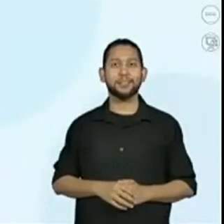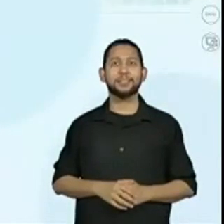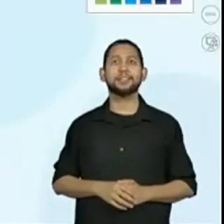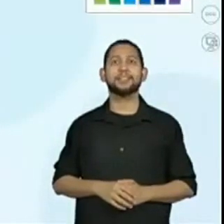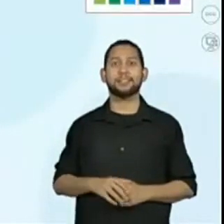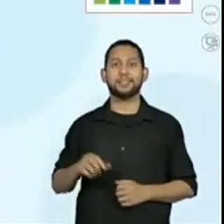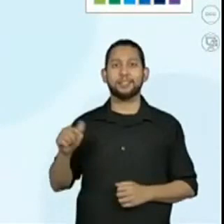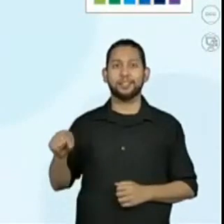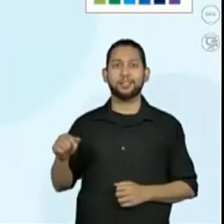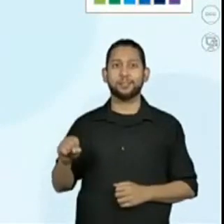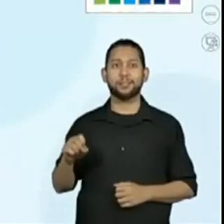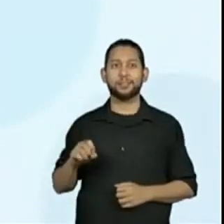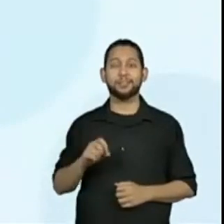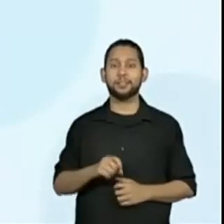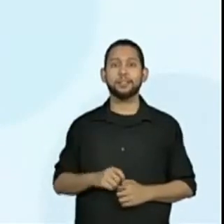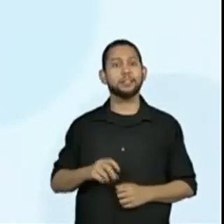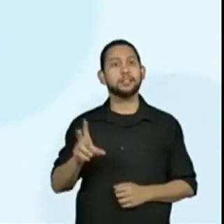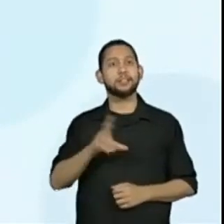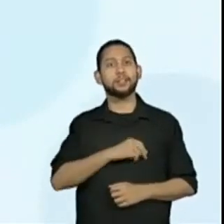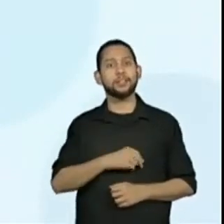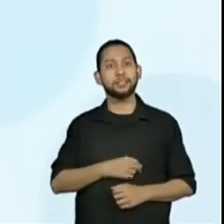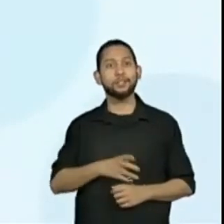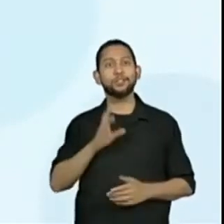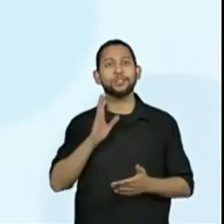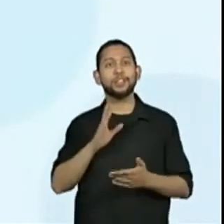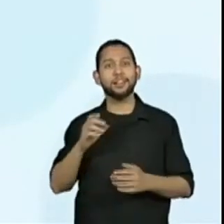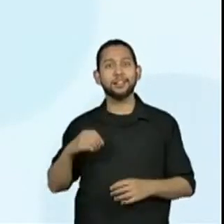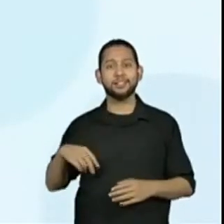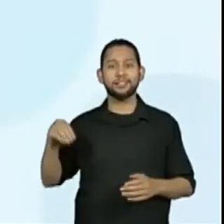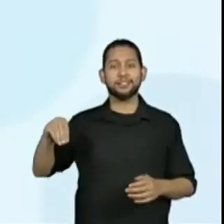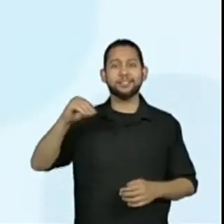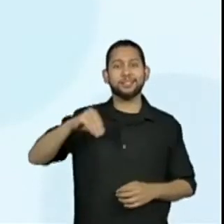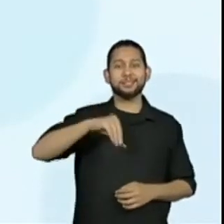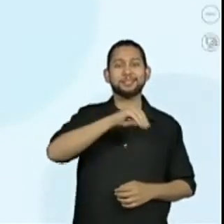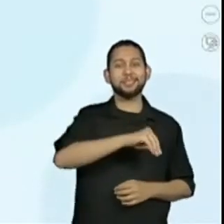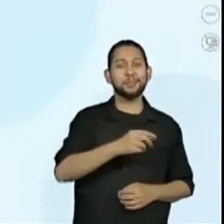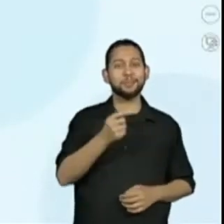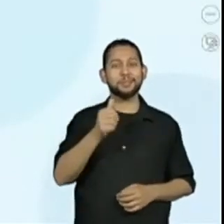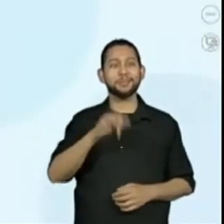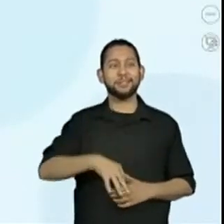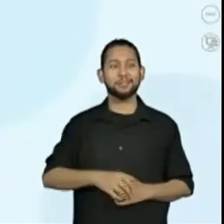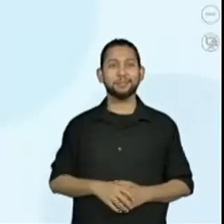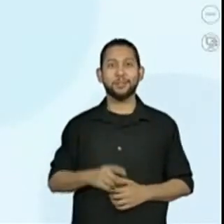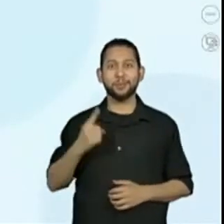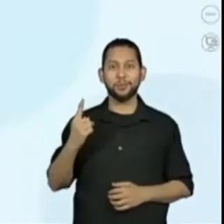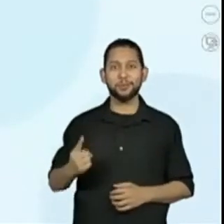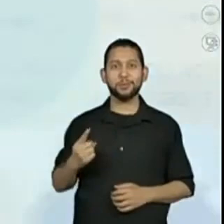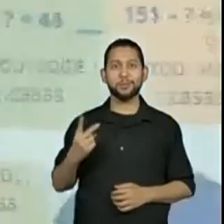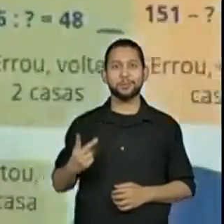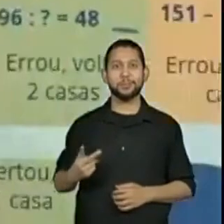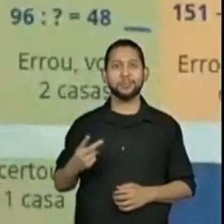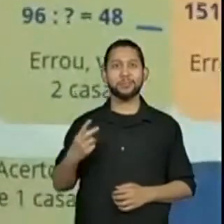Jogo. É, já andou tanta casa, né? Já vamos a gente lá. Termina o jogo.